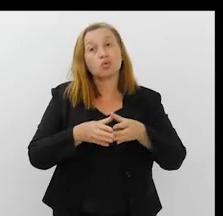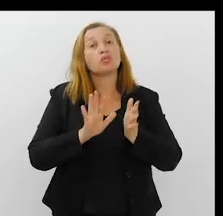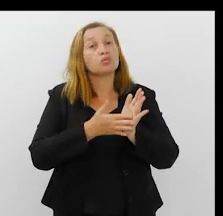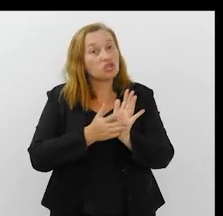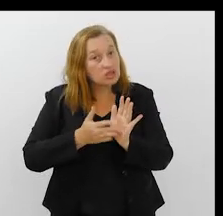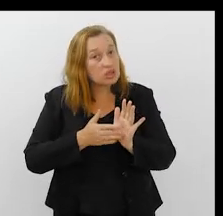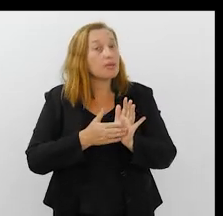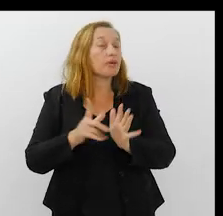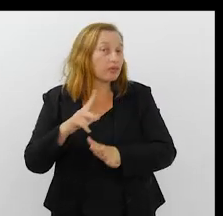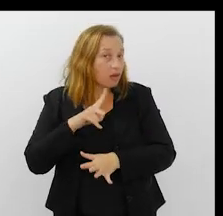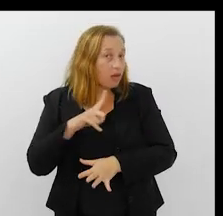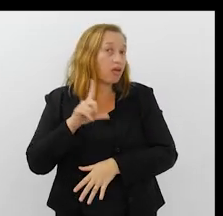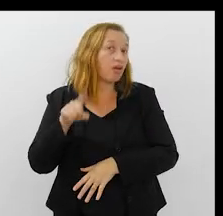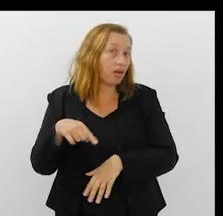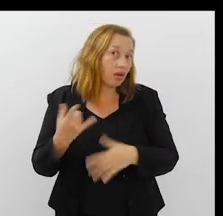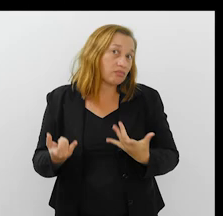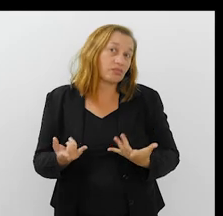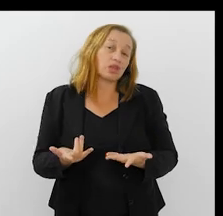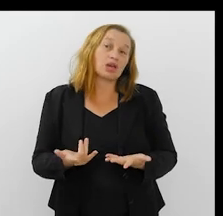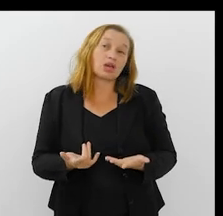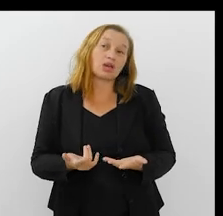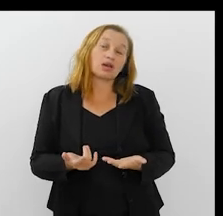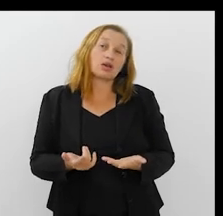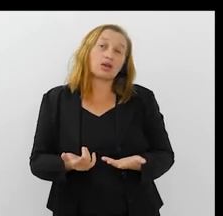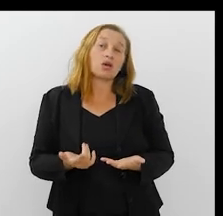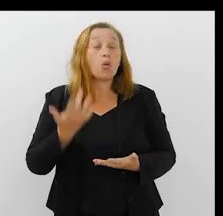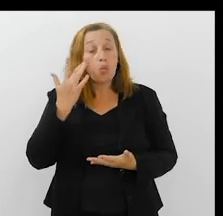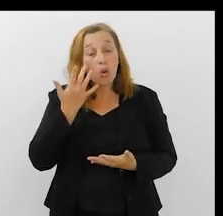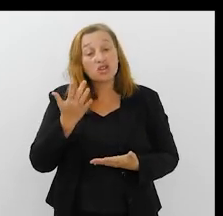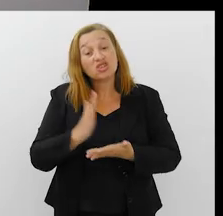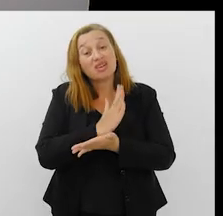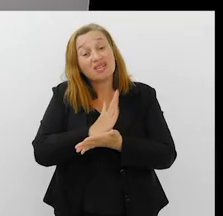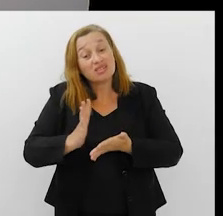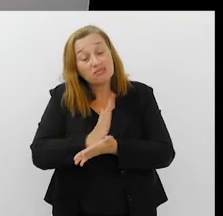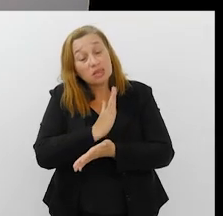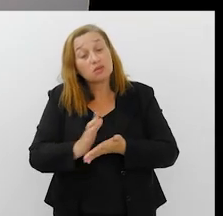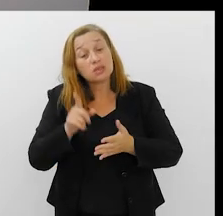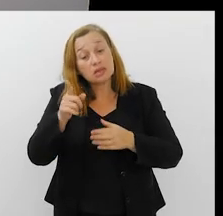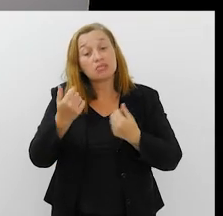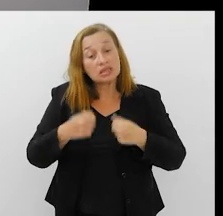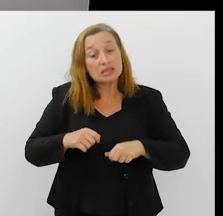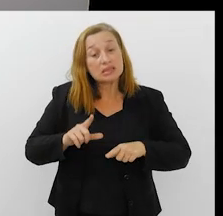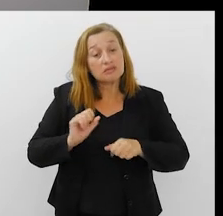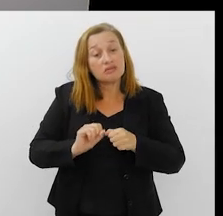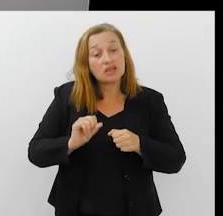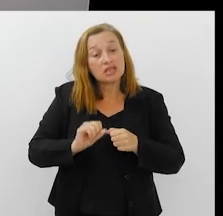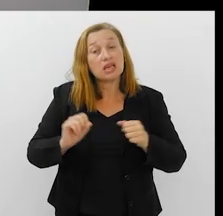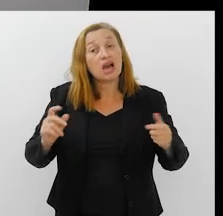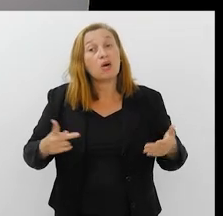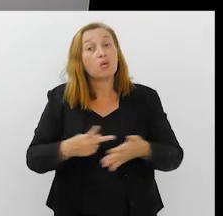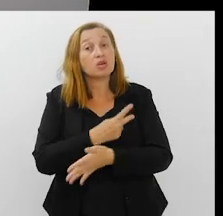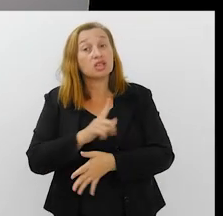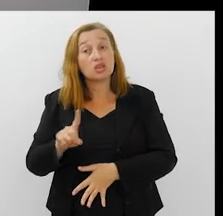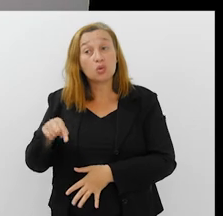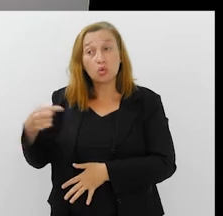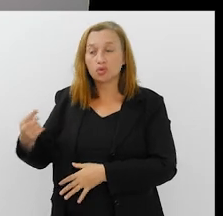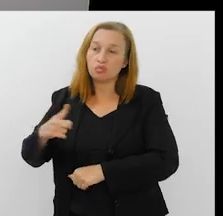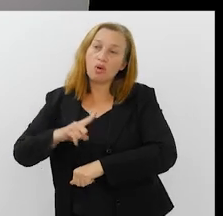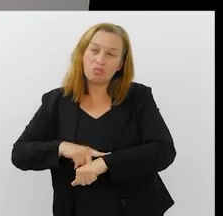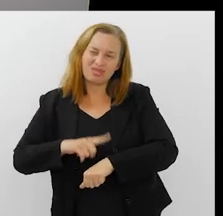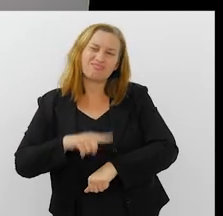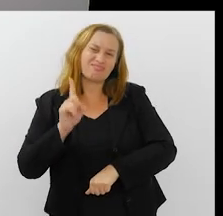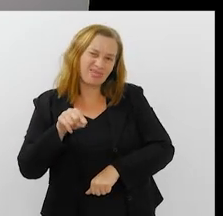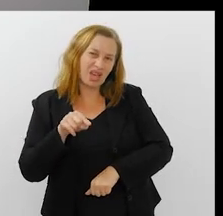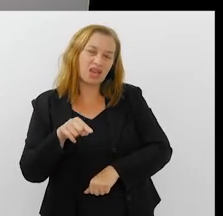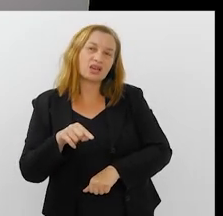Para você usar um efeito especial. Tudo isso envolve dinheiro, isso, né? Aí eu acho que às vezes você tem que fazer aquilo acontecer de